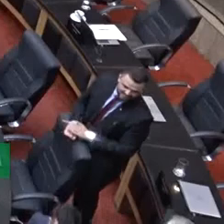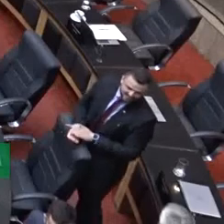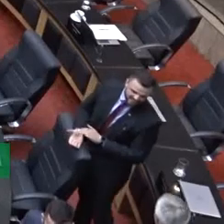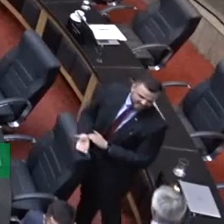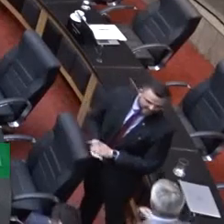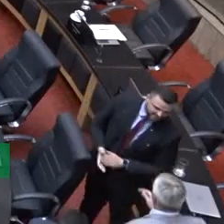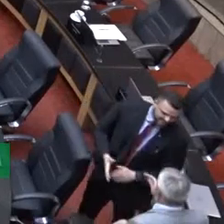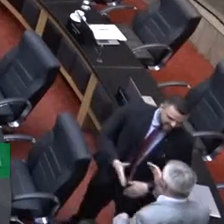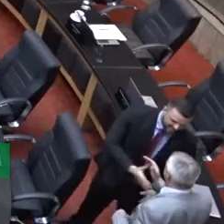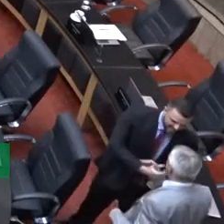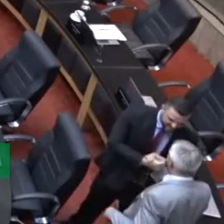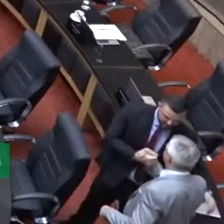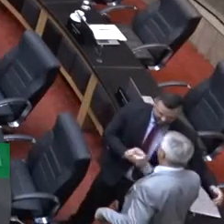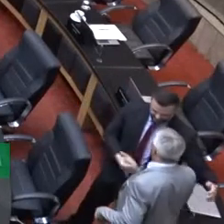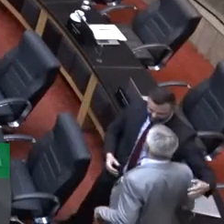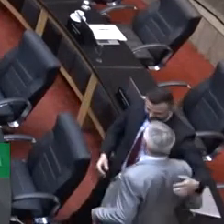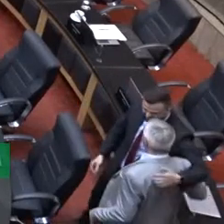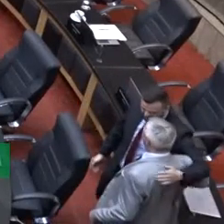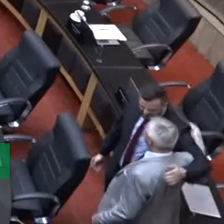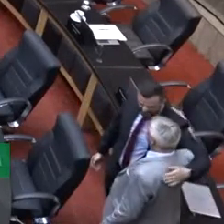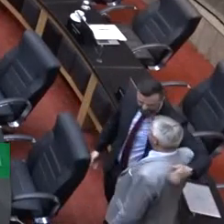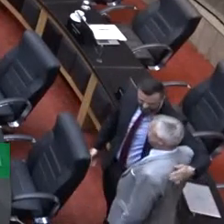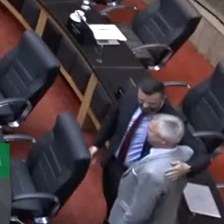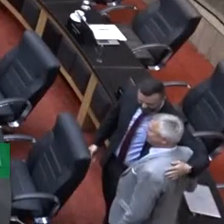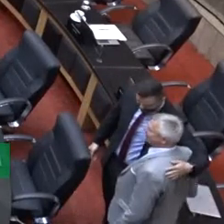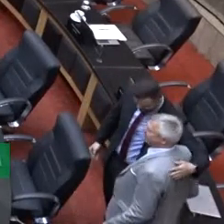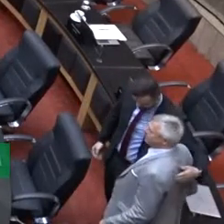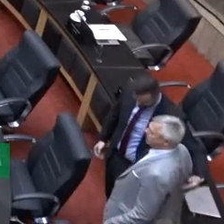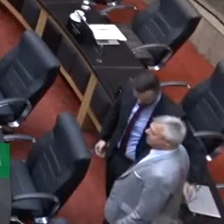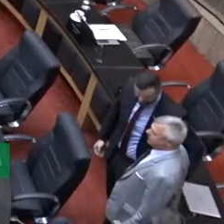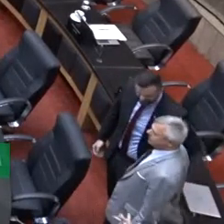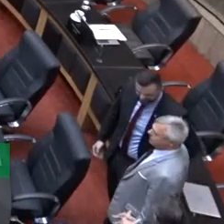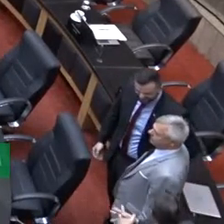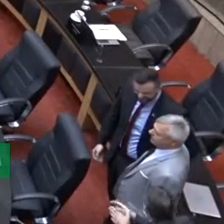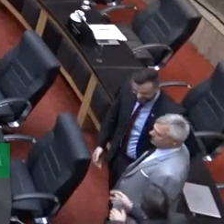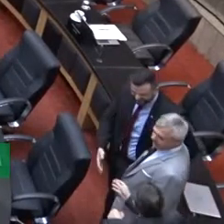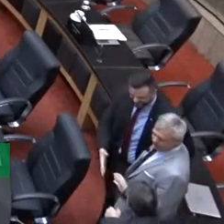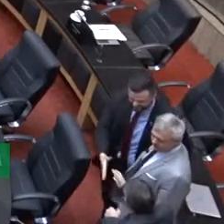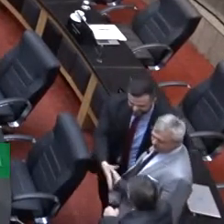a terra santa, a terra santa,